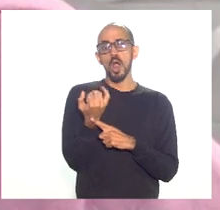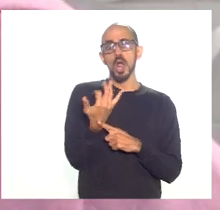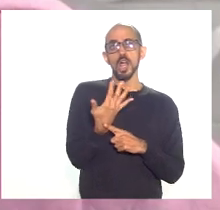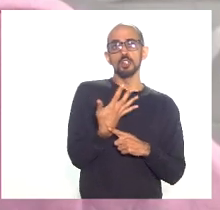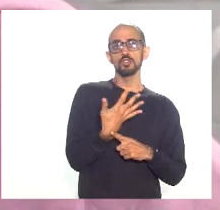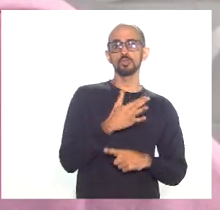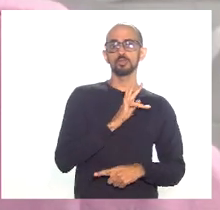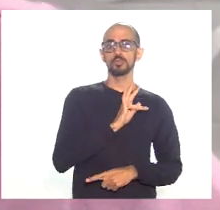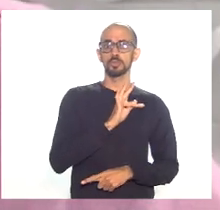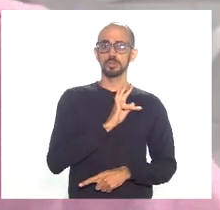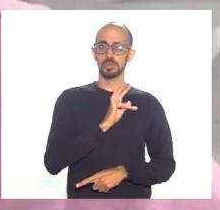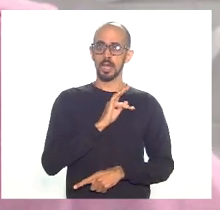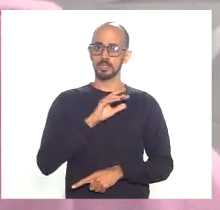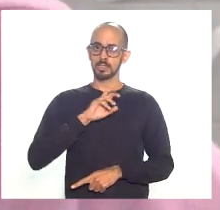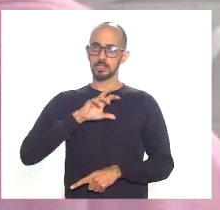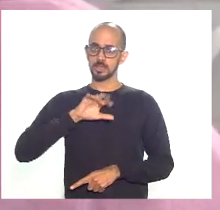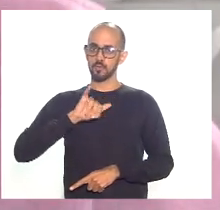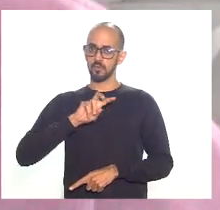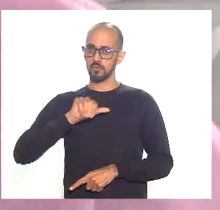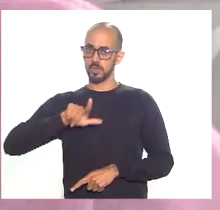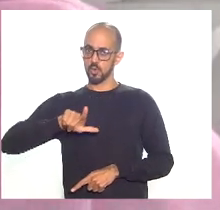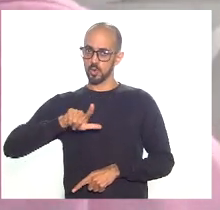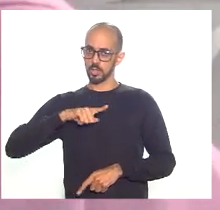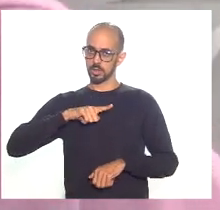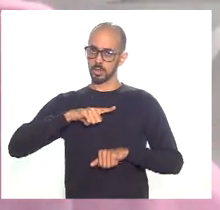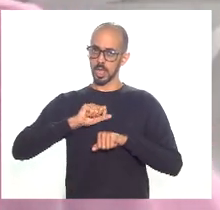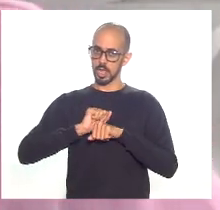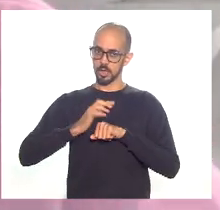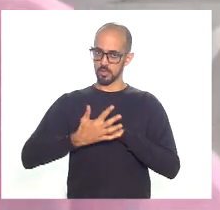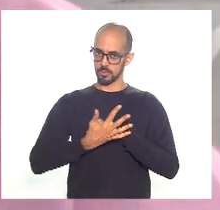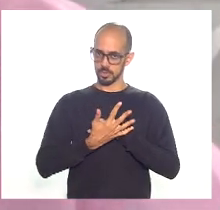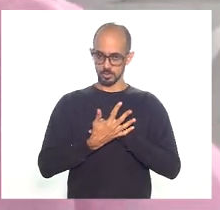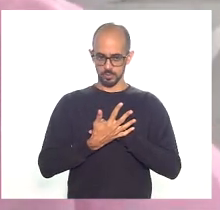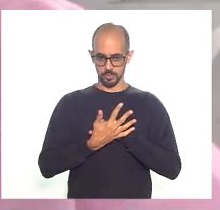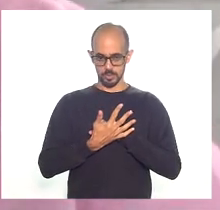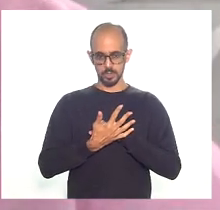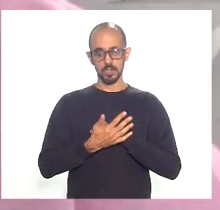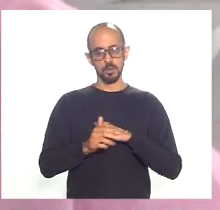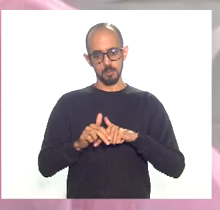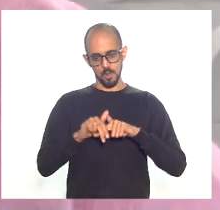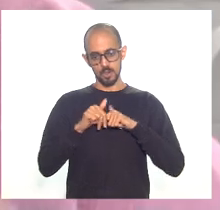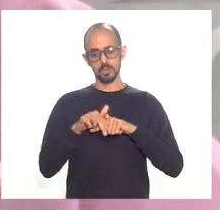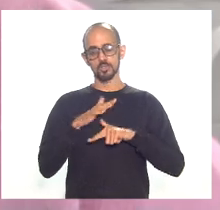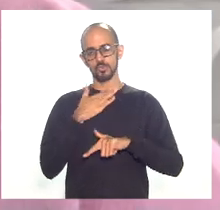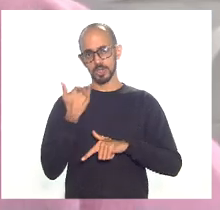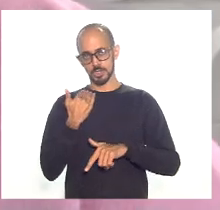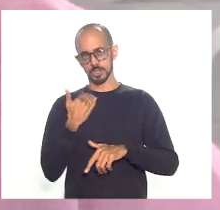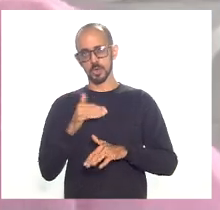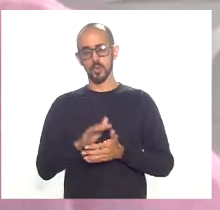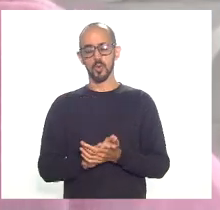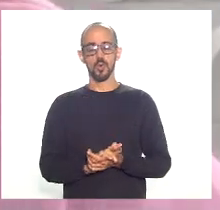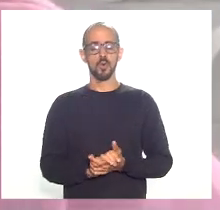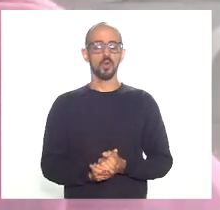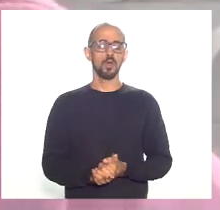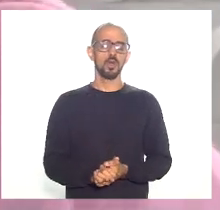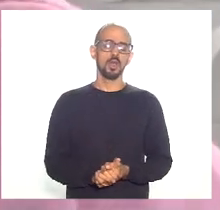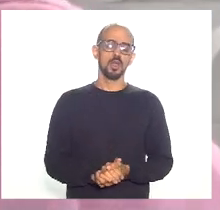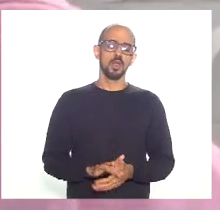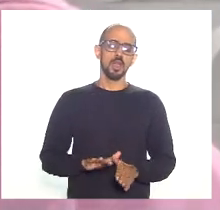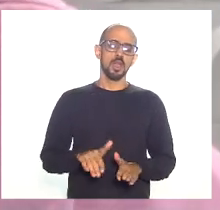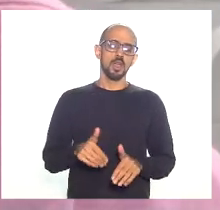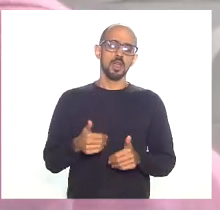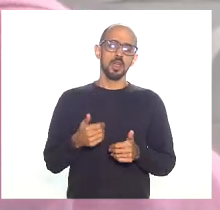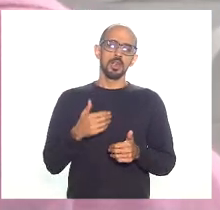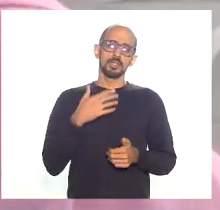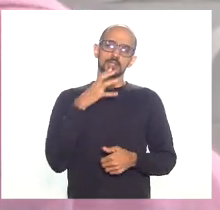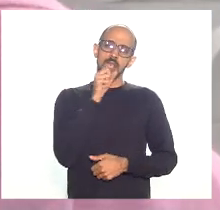são acometidos pela Covid-19. Em razão disso, vem a óbito. E no final de semana, eu fui procurada